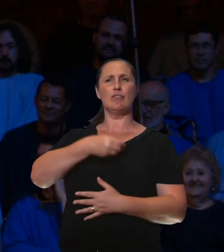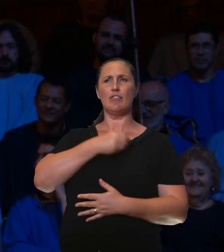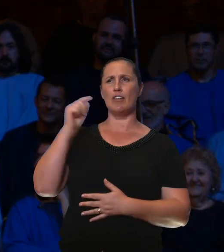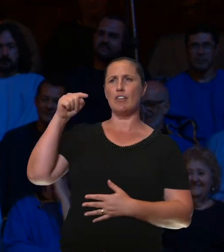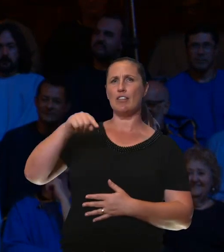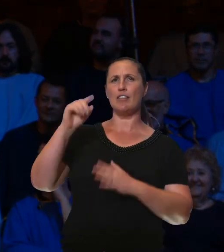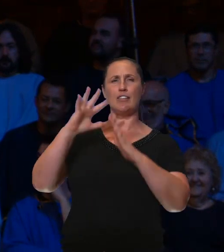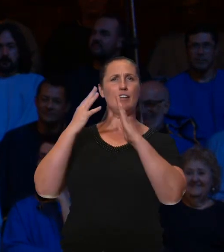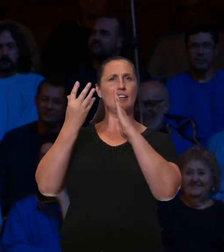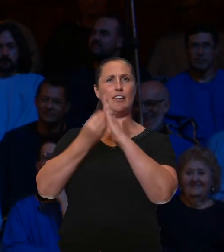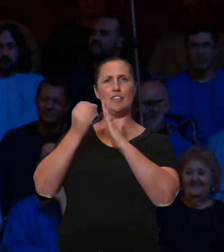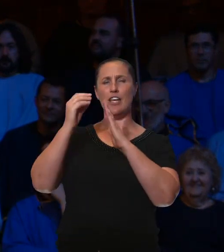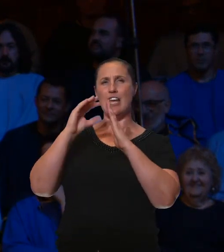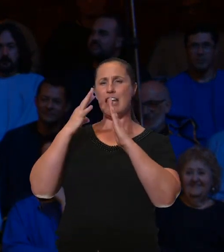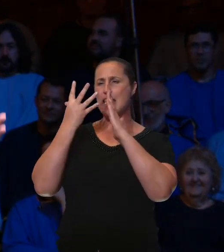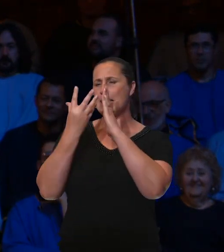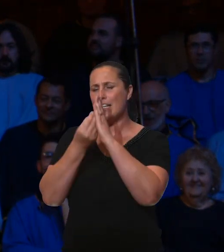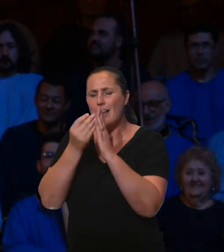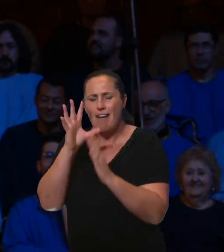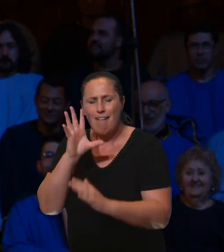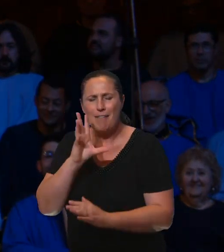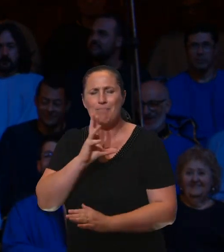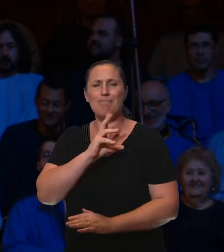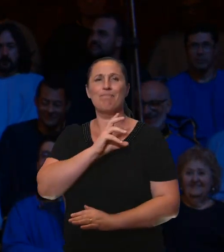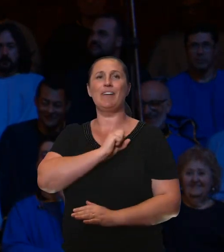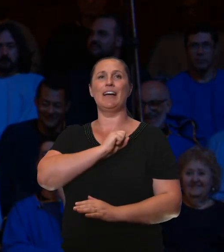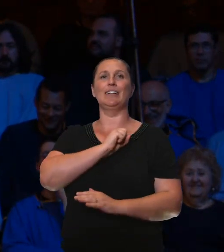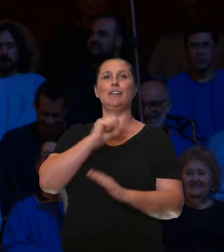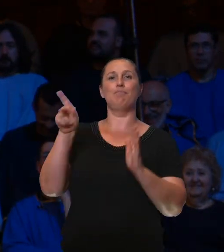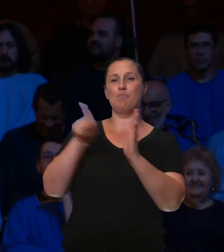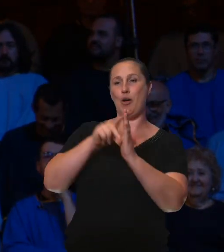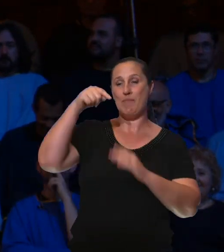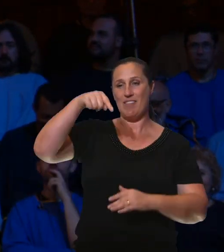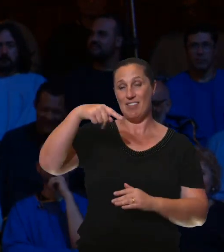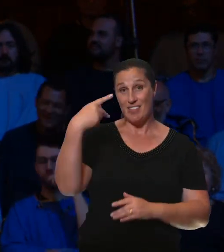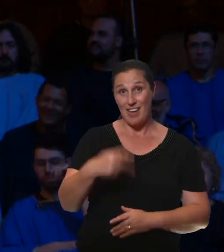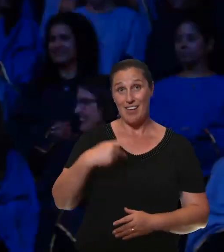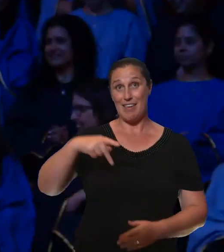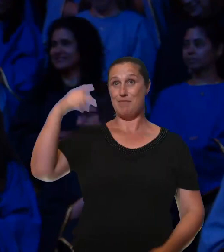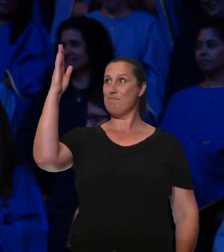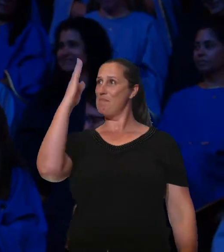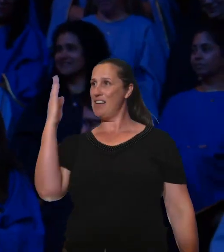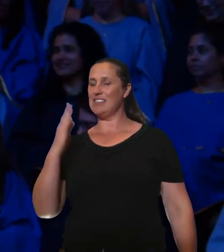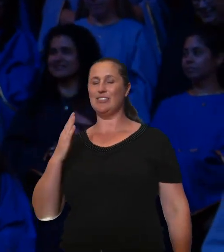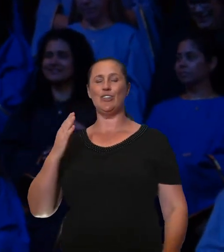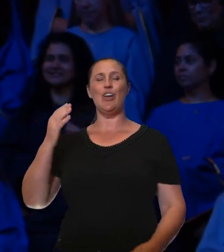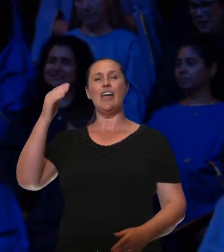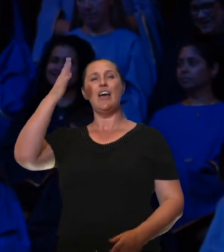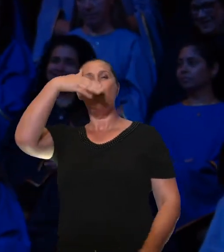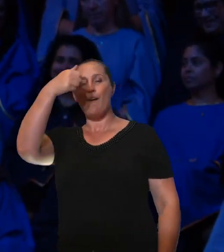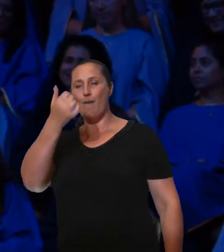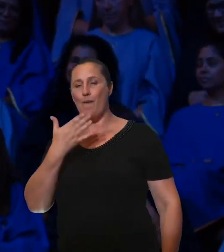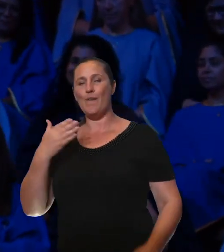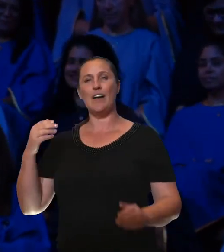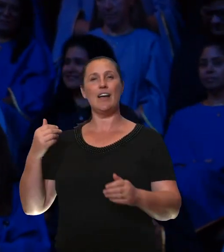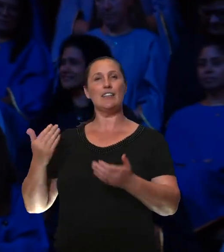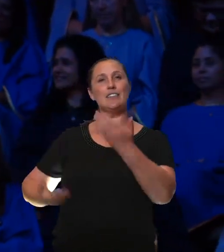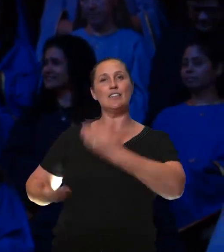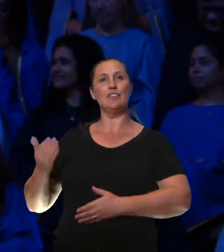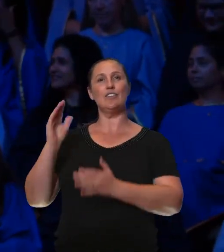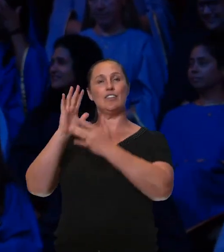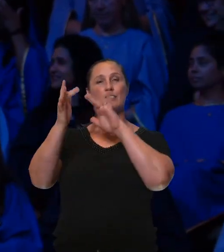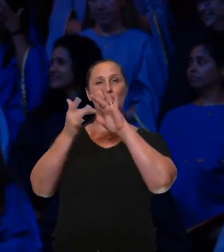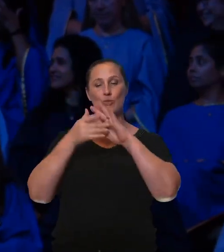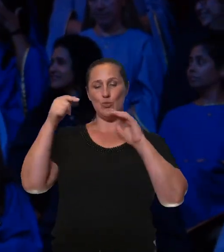que é uma das igrejas mais amadas do Brasil. É uma honra servir Jesus aqui com vocês.